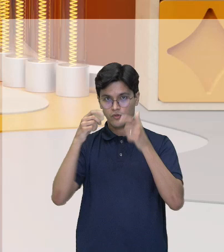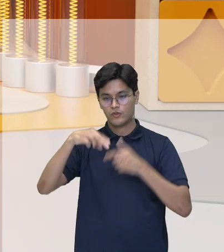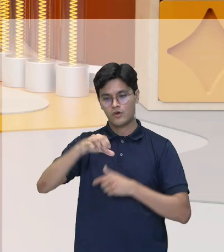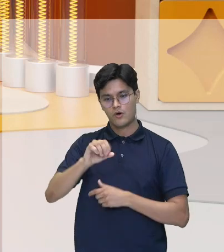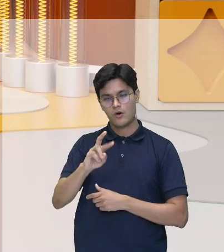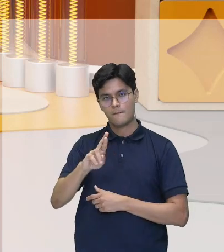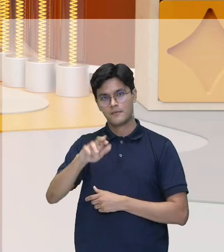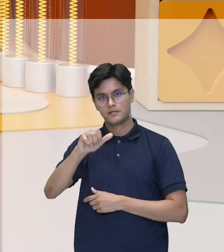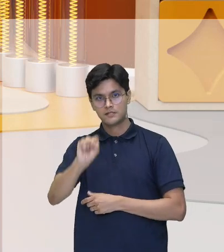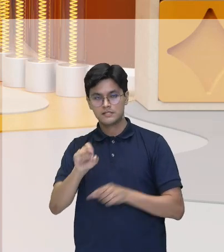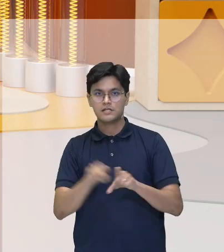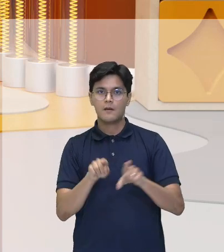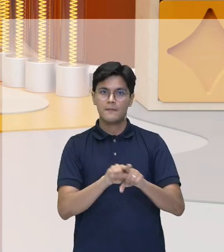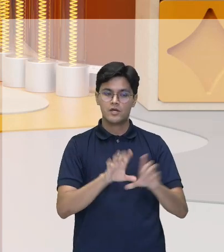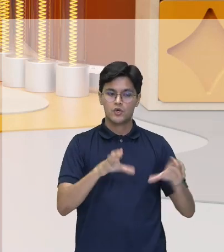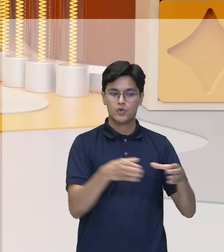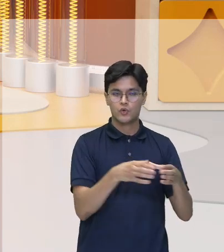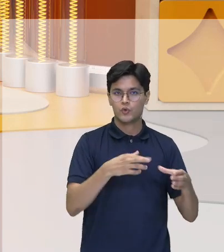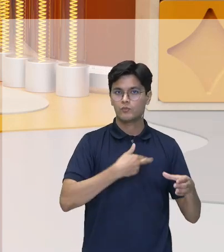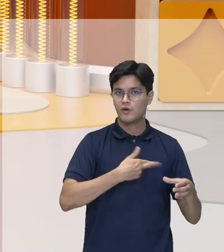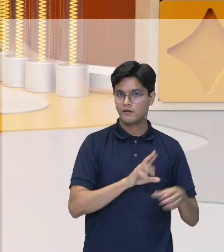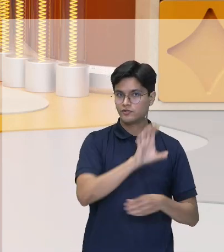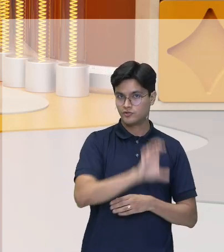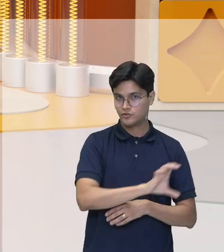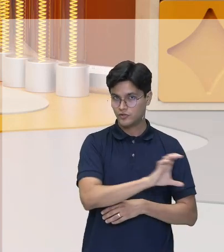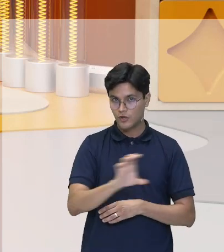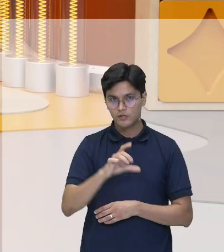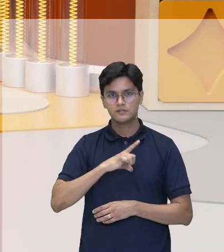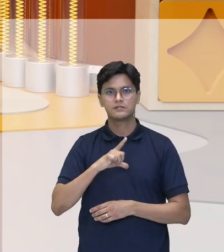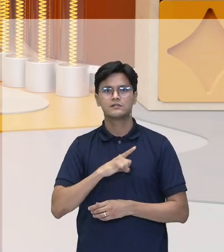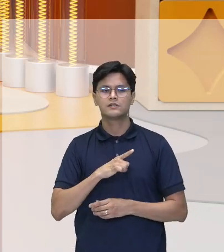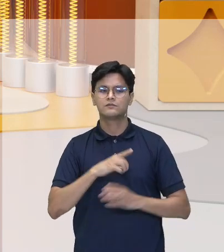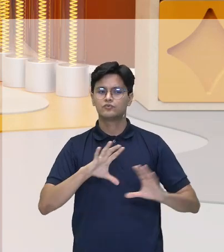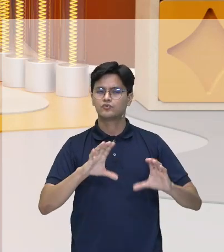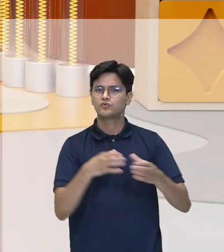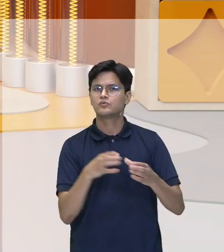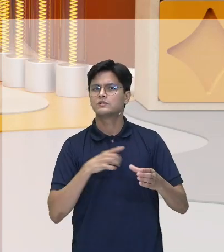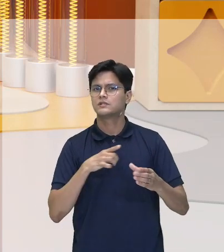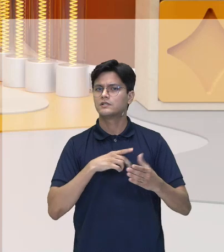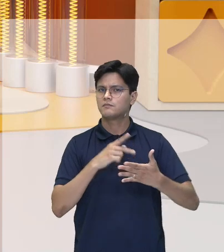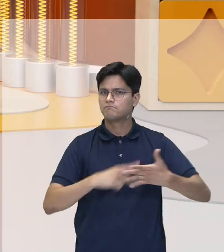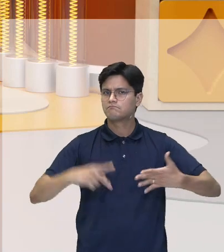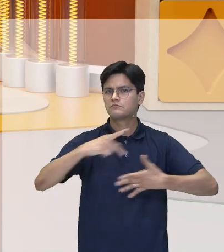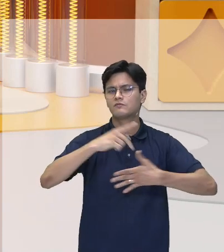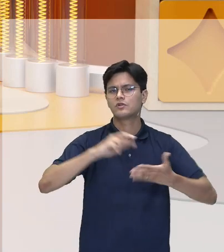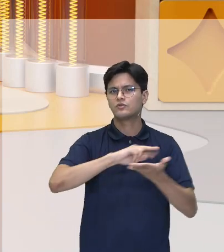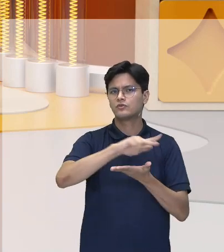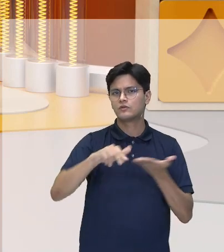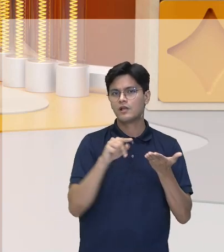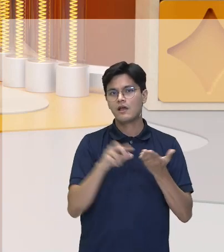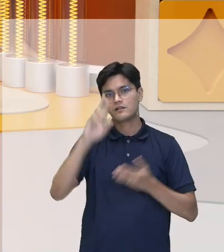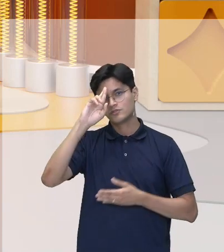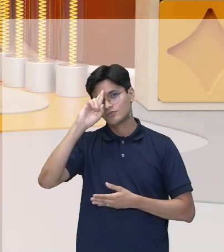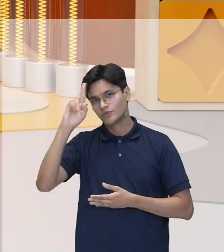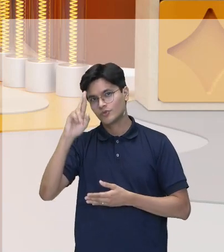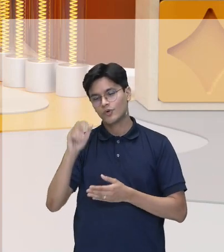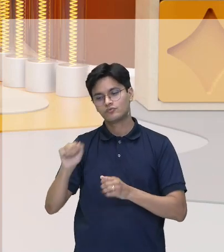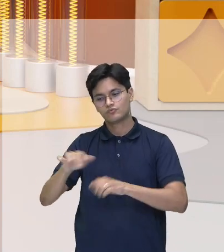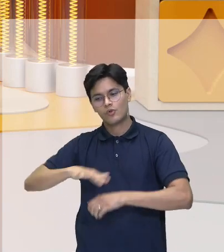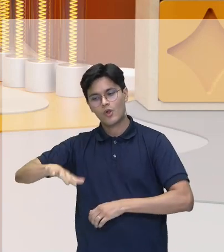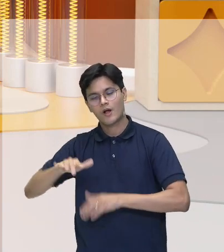por mudanças em várias esferas da sociedade, incluindo aspectos culturais, políticos, econômicos